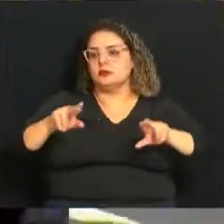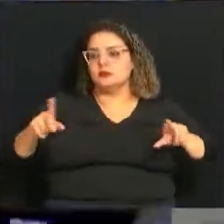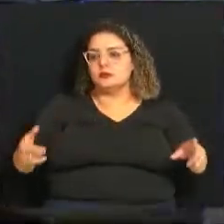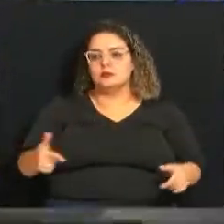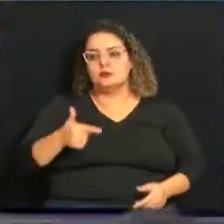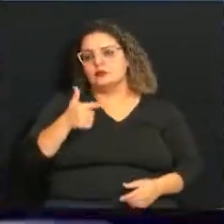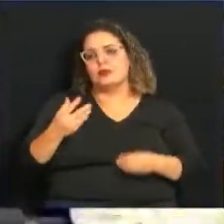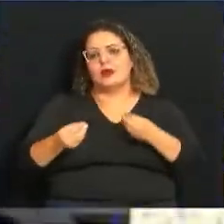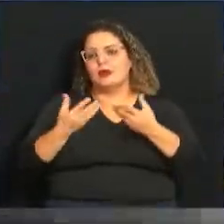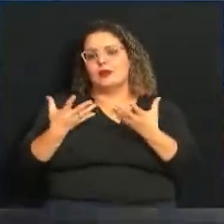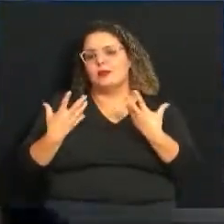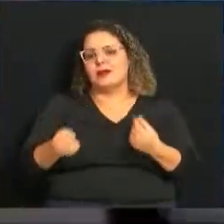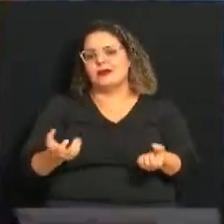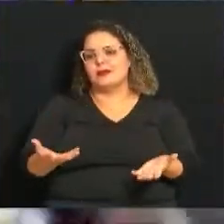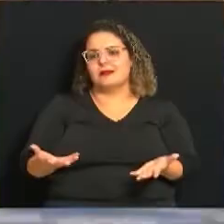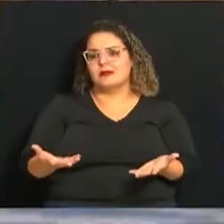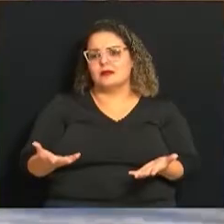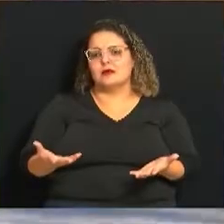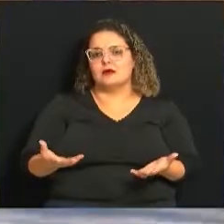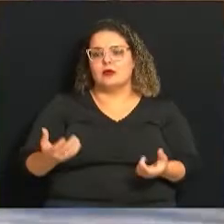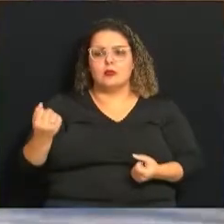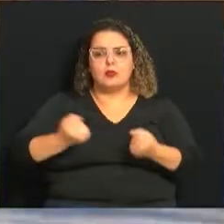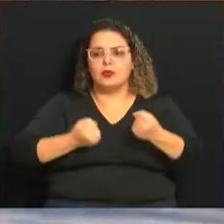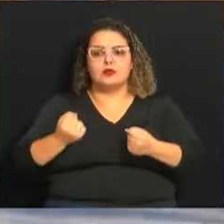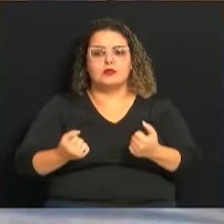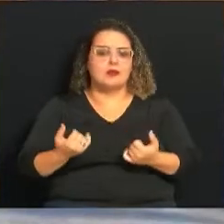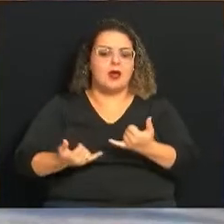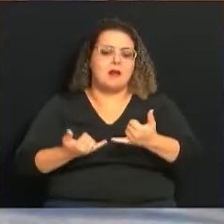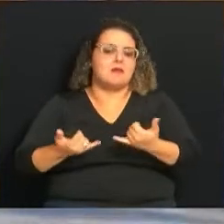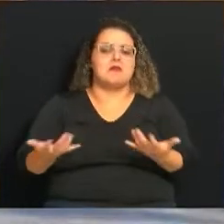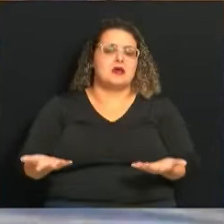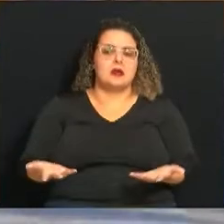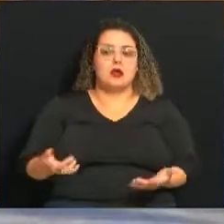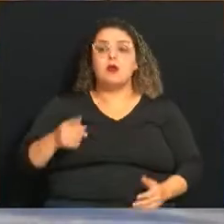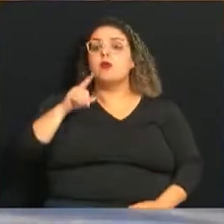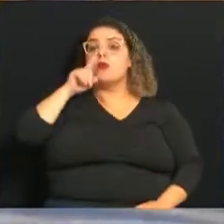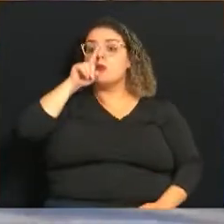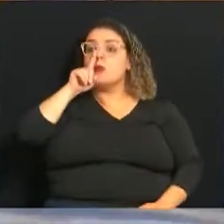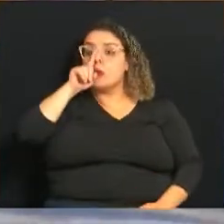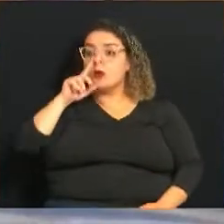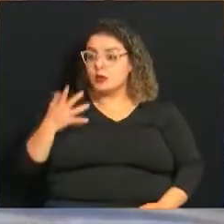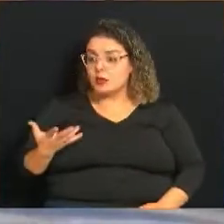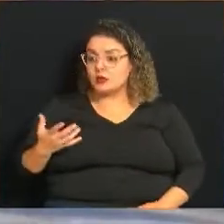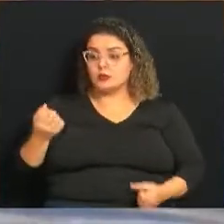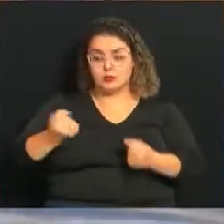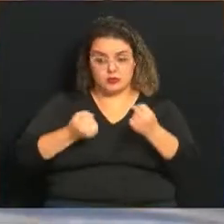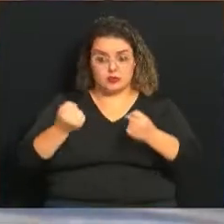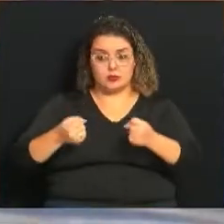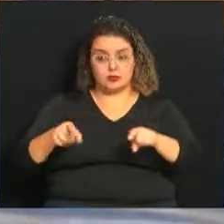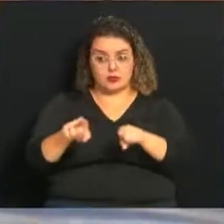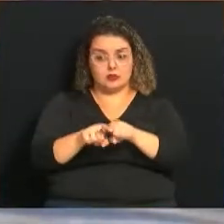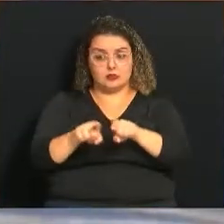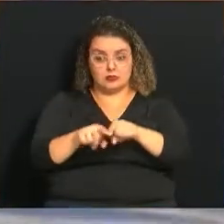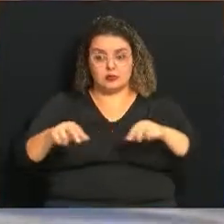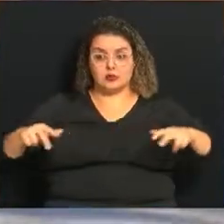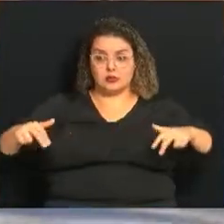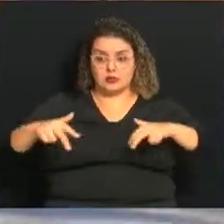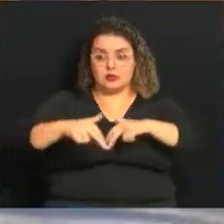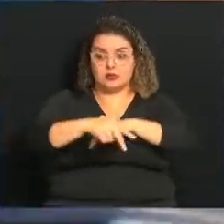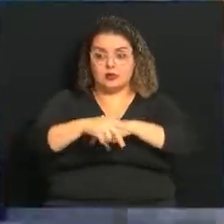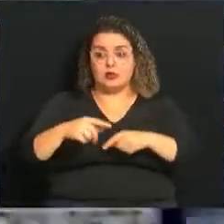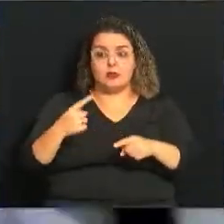inadmissível. O motorista não está para brincar, além de todo o risco que coloca para o motorista e também para o pedestre, porque ele não